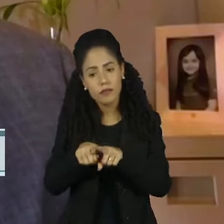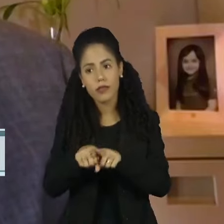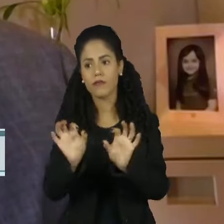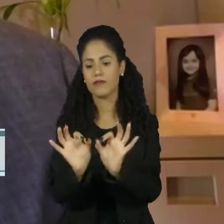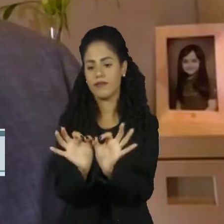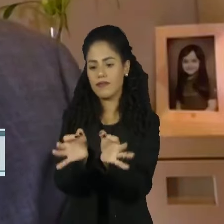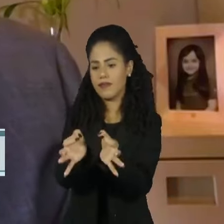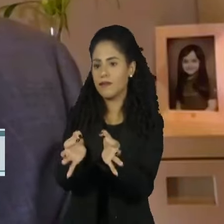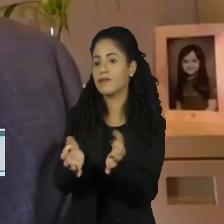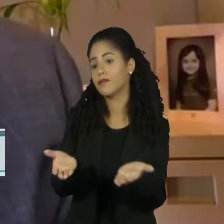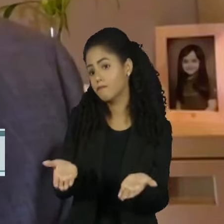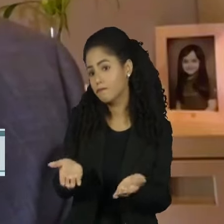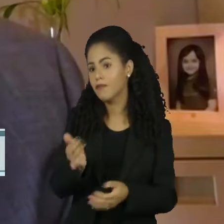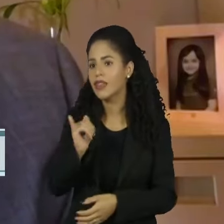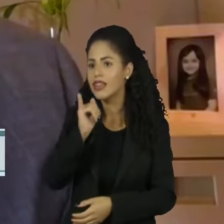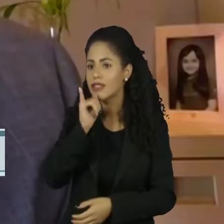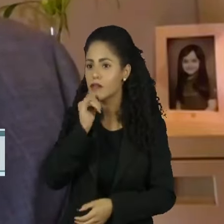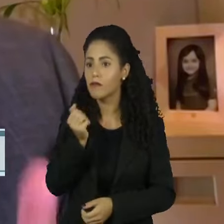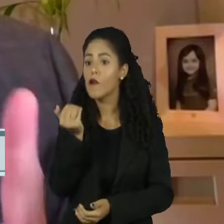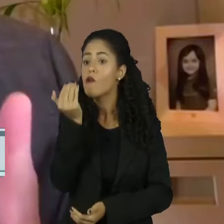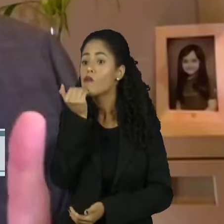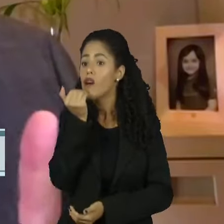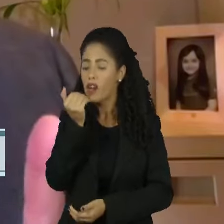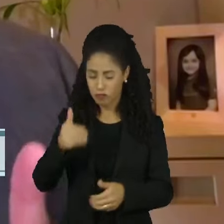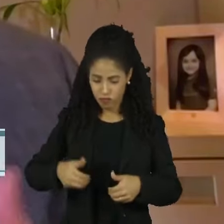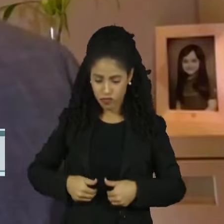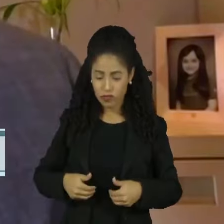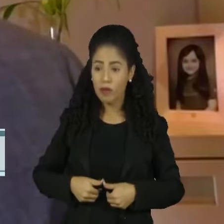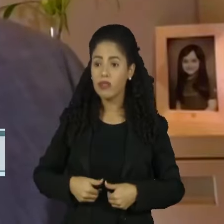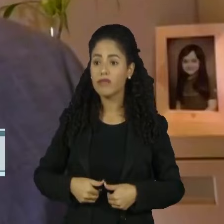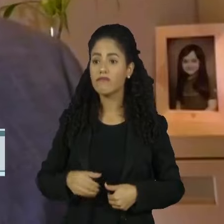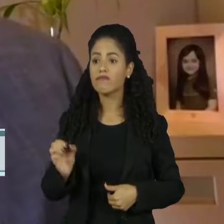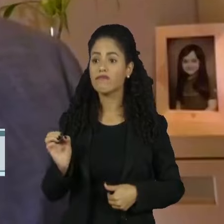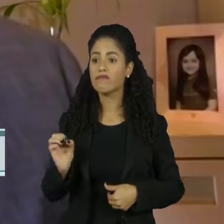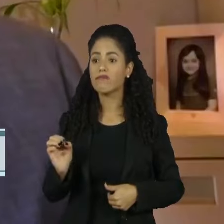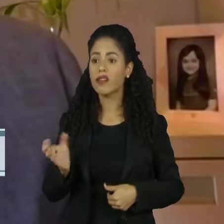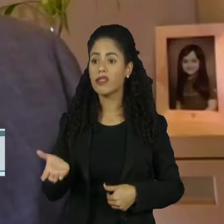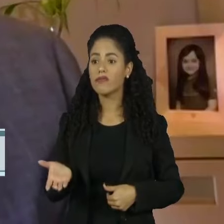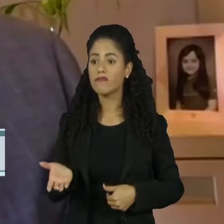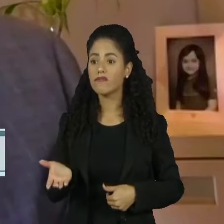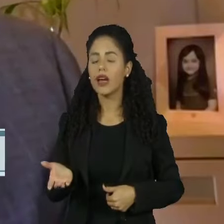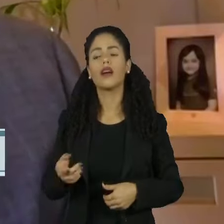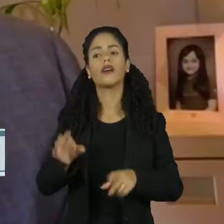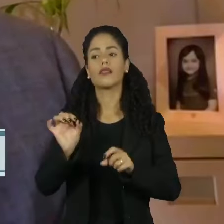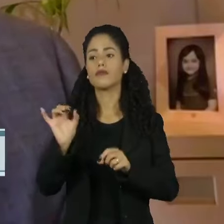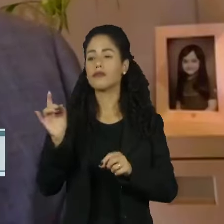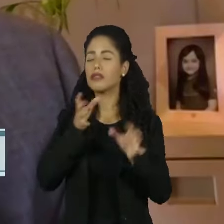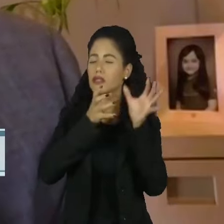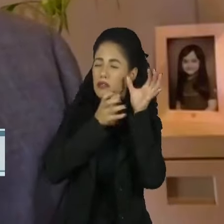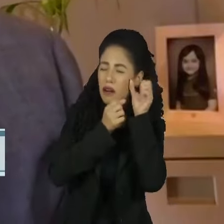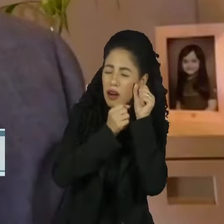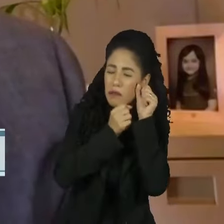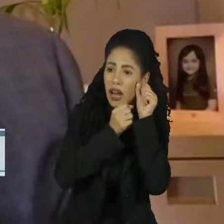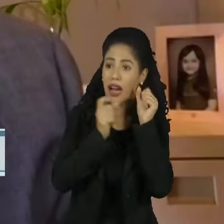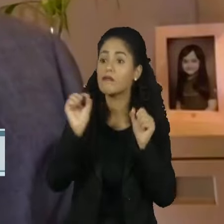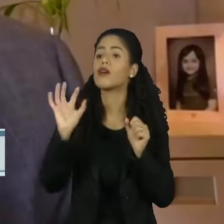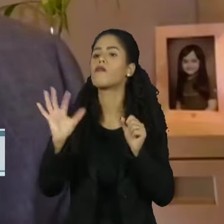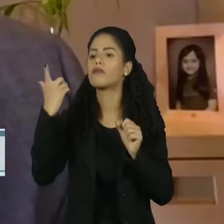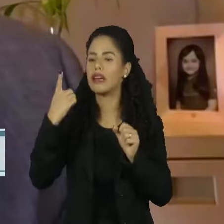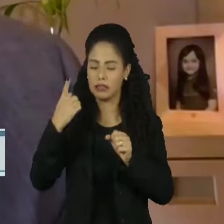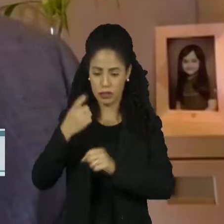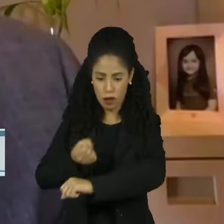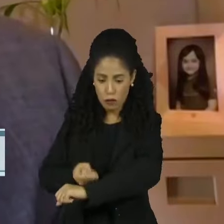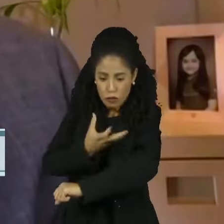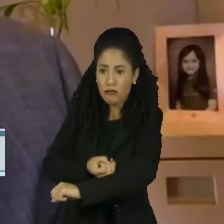mais instintivas, tipo o apetite. Se você dorme pouco, você vai ter um aumento do apetite, por uma desregulação de